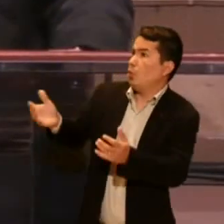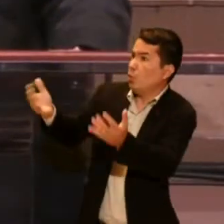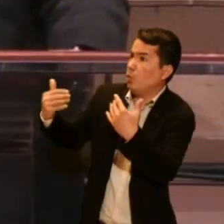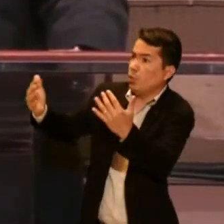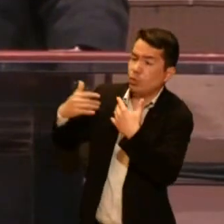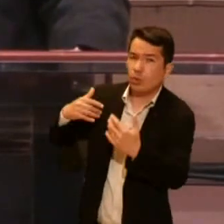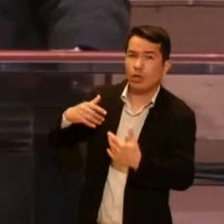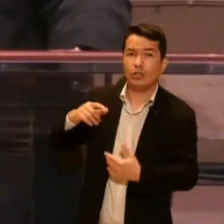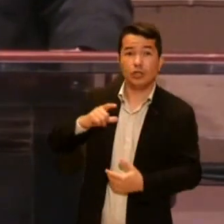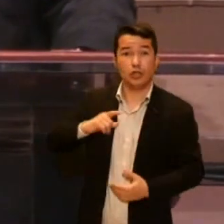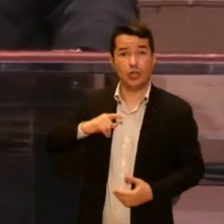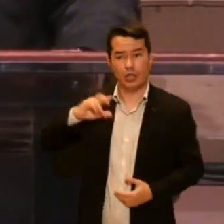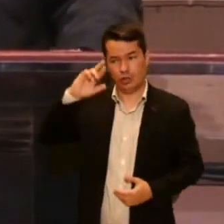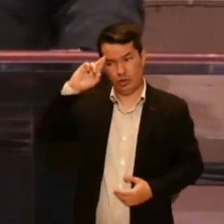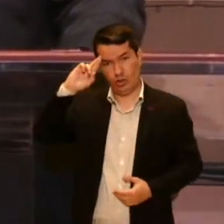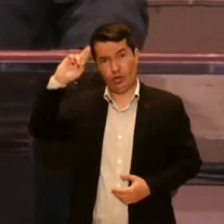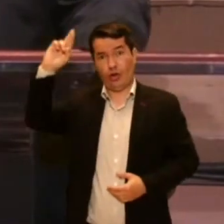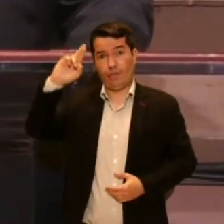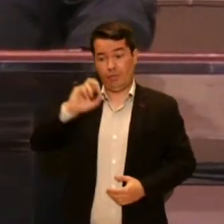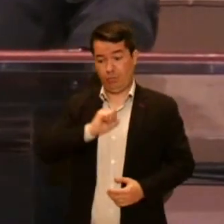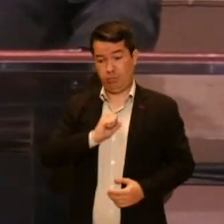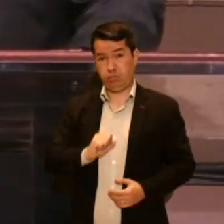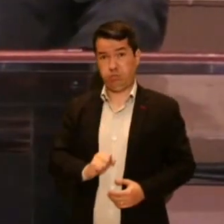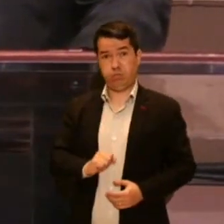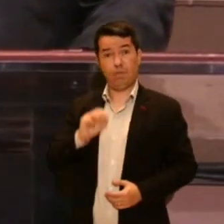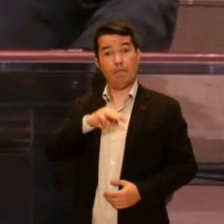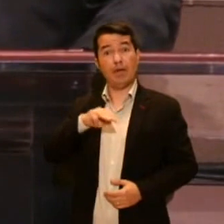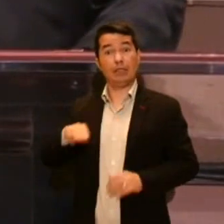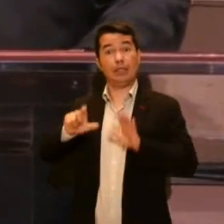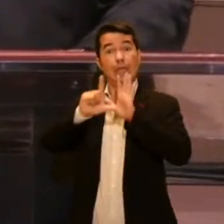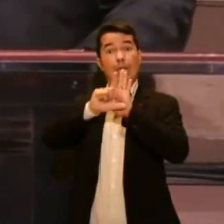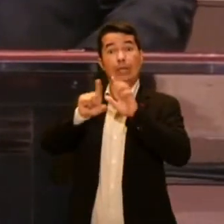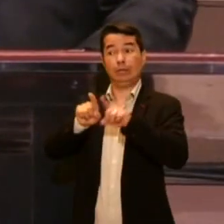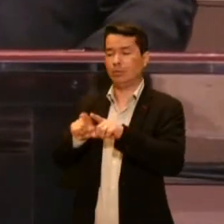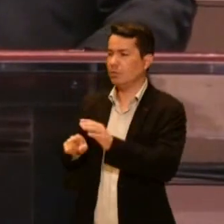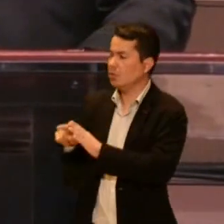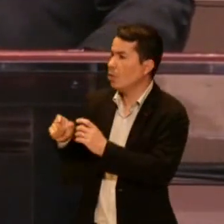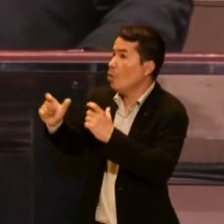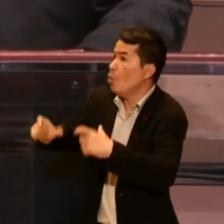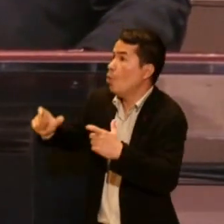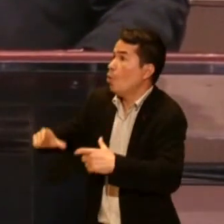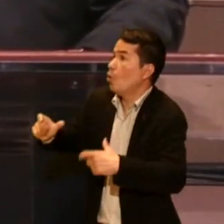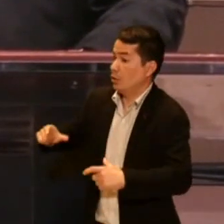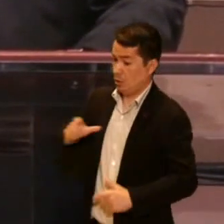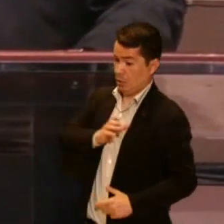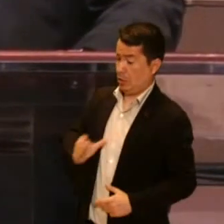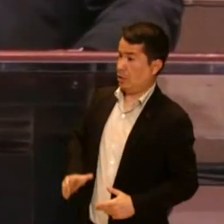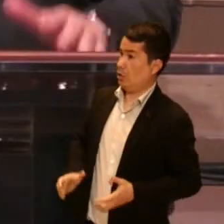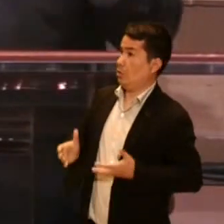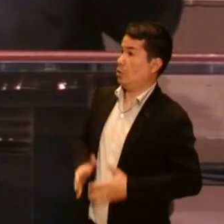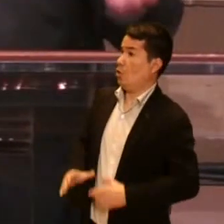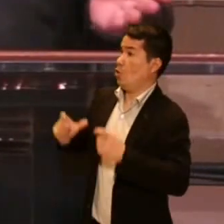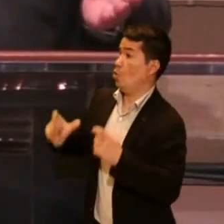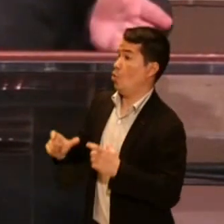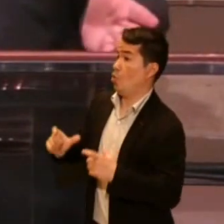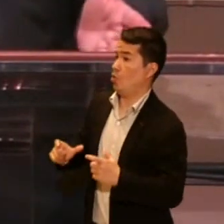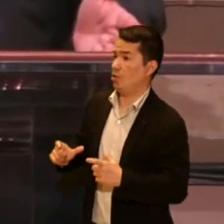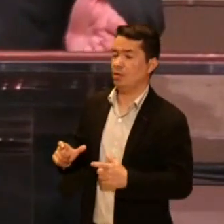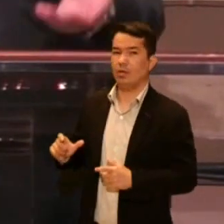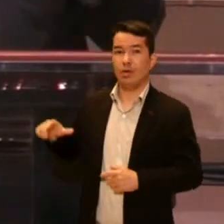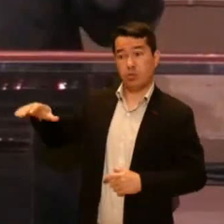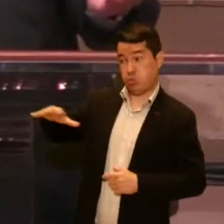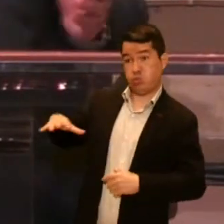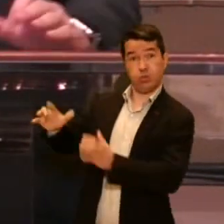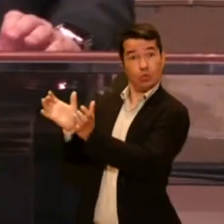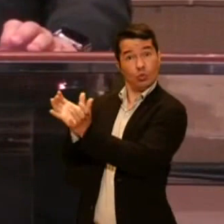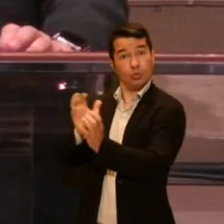sacerdotes do povo e os mestres da lei, perguntou-lhes onde deveria nascer o Cristo, E eles responderam: em Belém da Judéia,